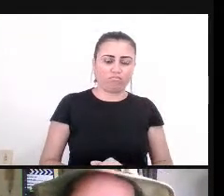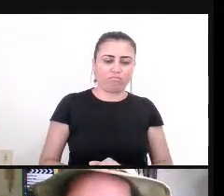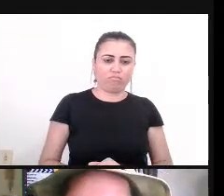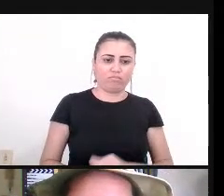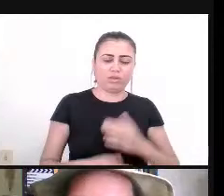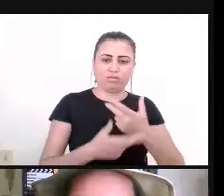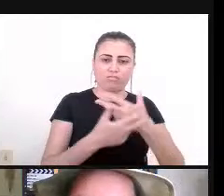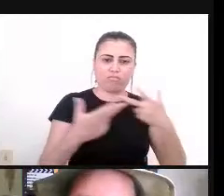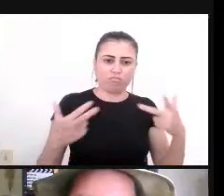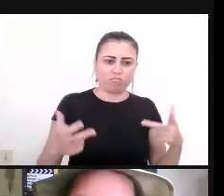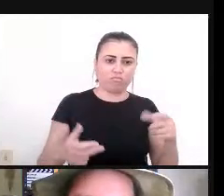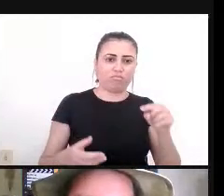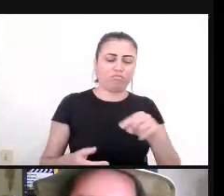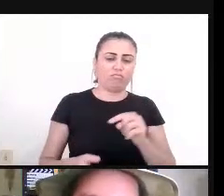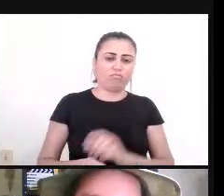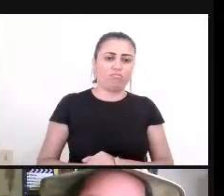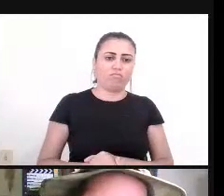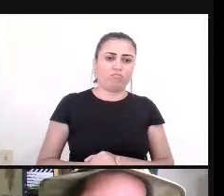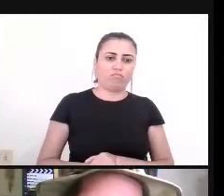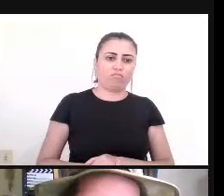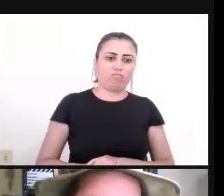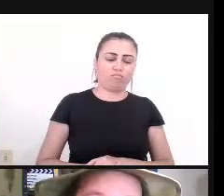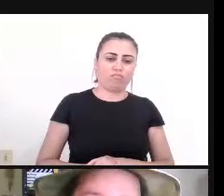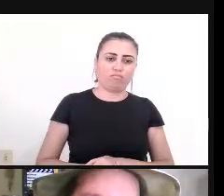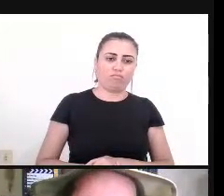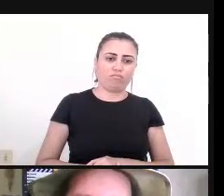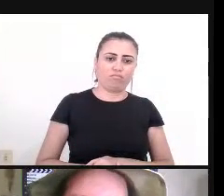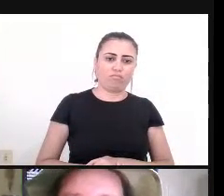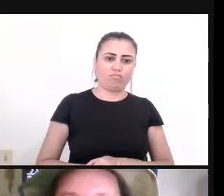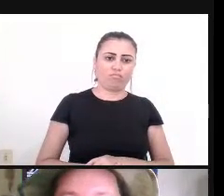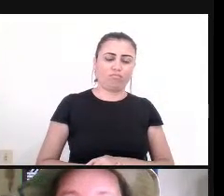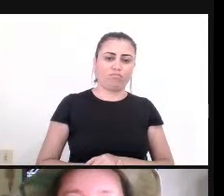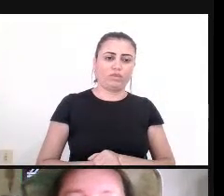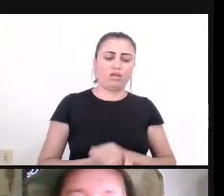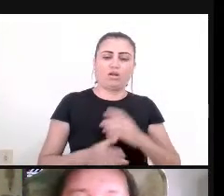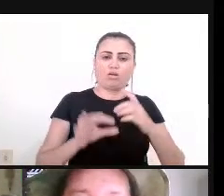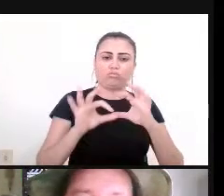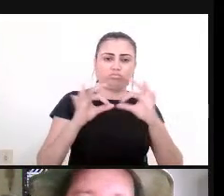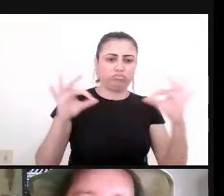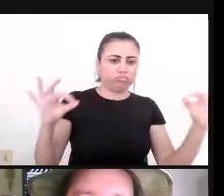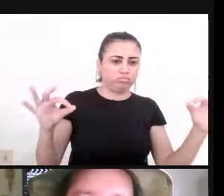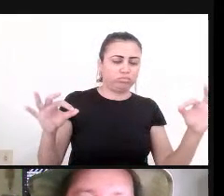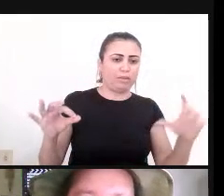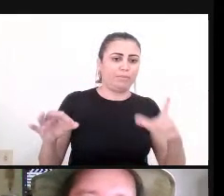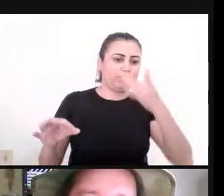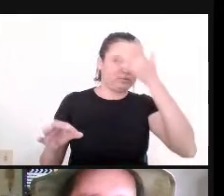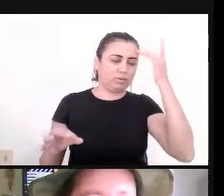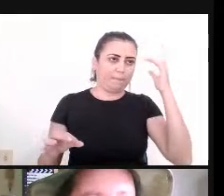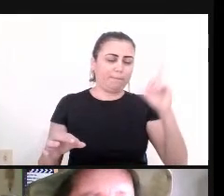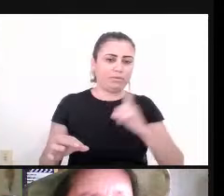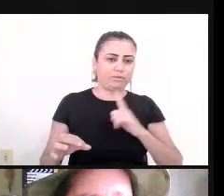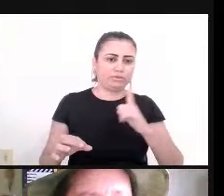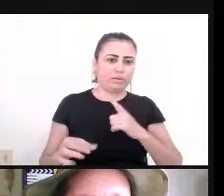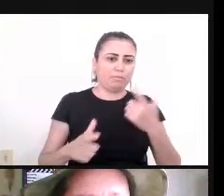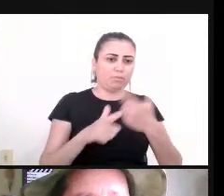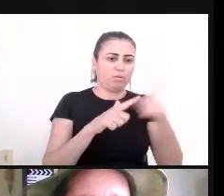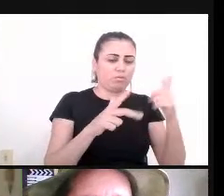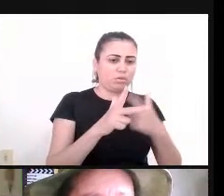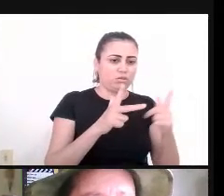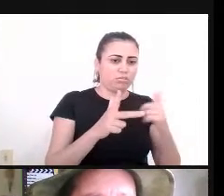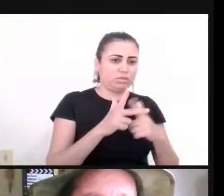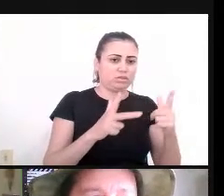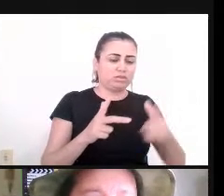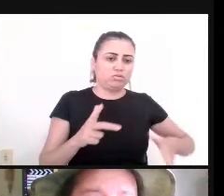não é a que temos aqui. Essa é enorme, pode ter problemas renais. Há 2 anos